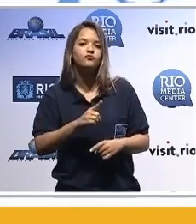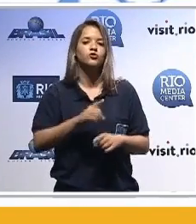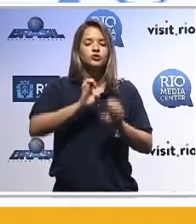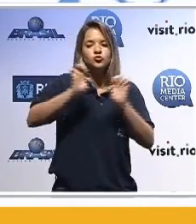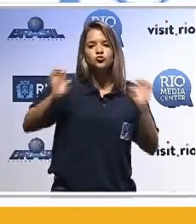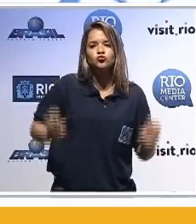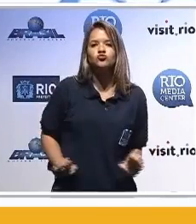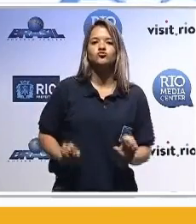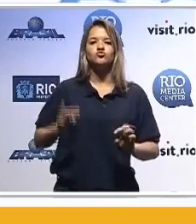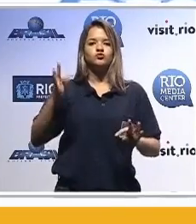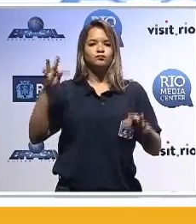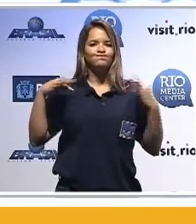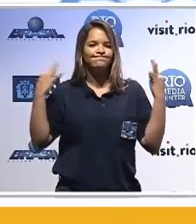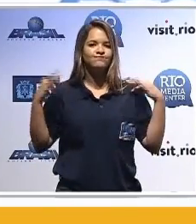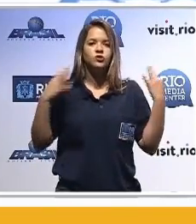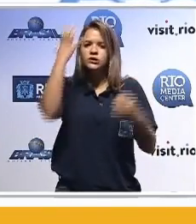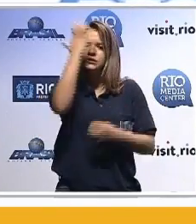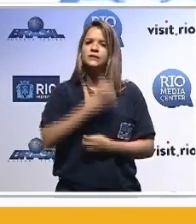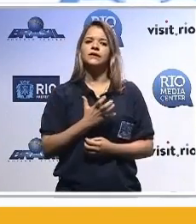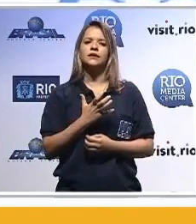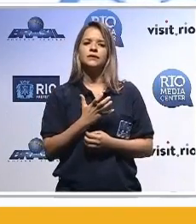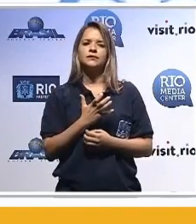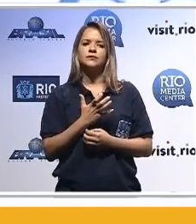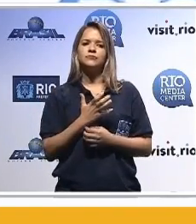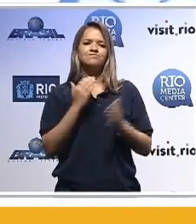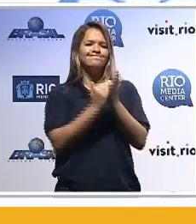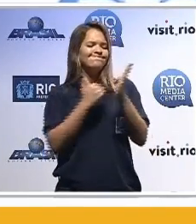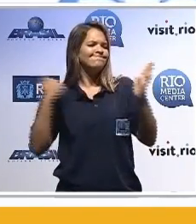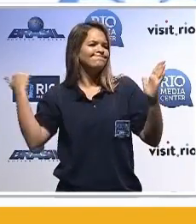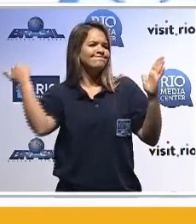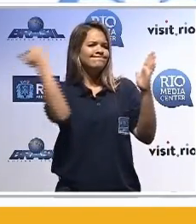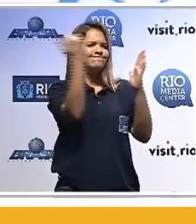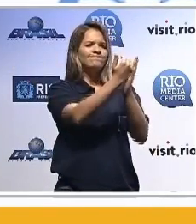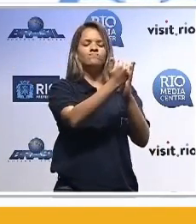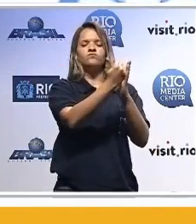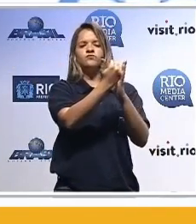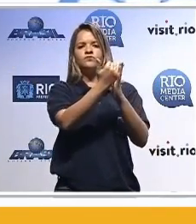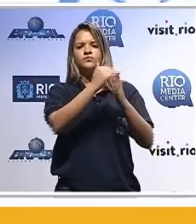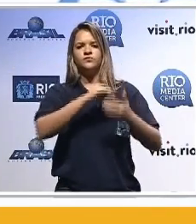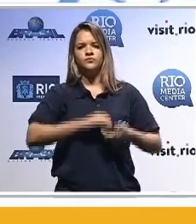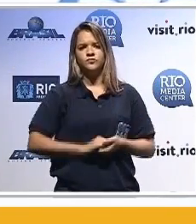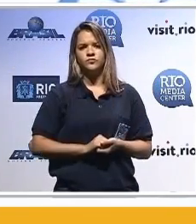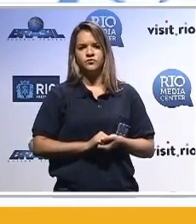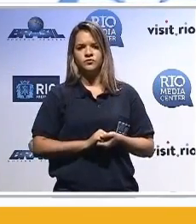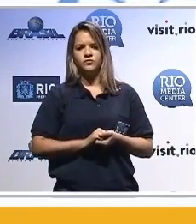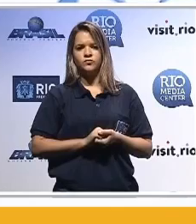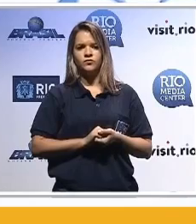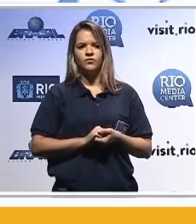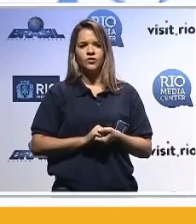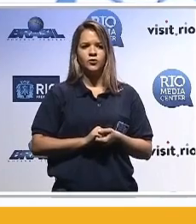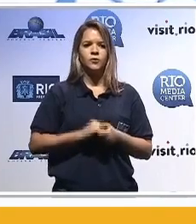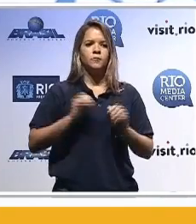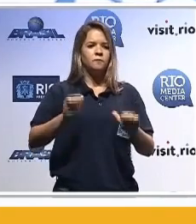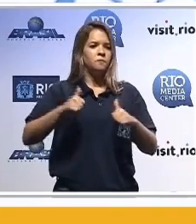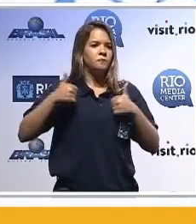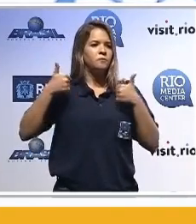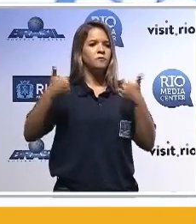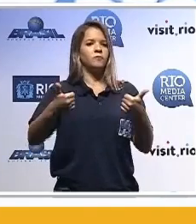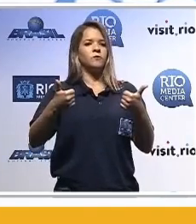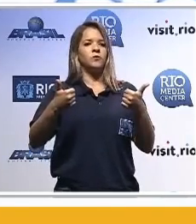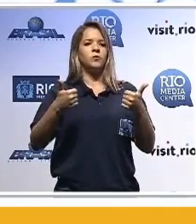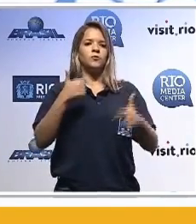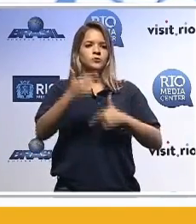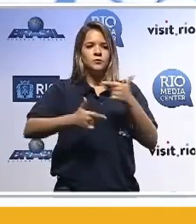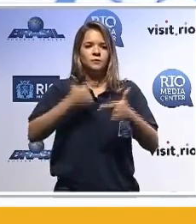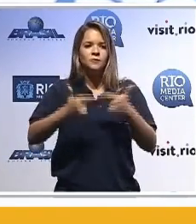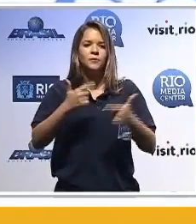séria. É o melhor conjunto de governança turística, de turismo, talvez no Brasil, assim,